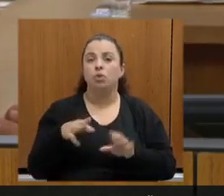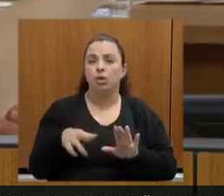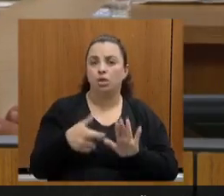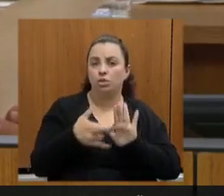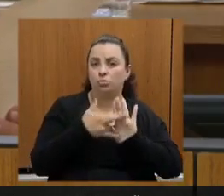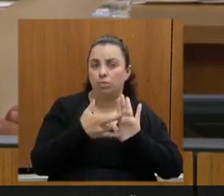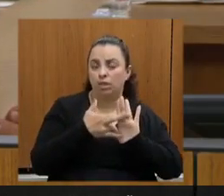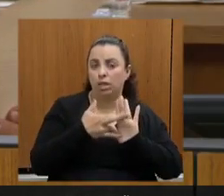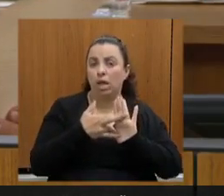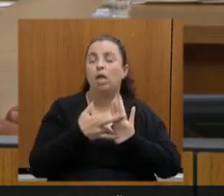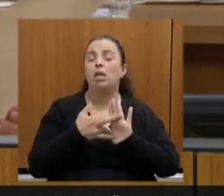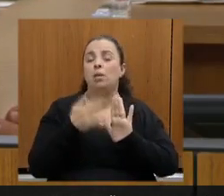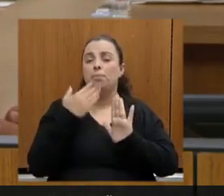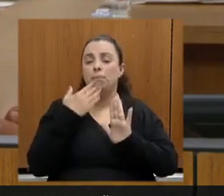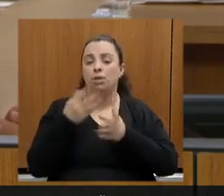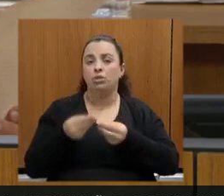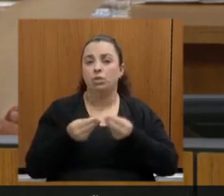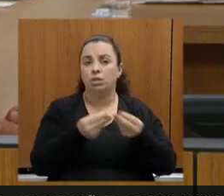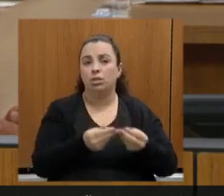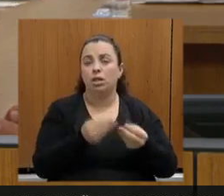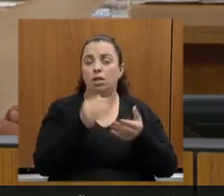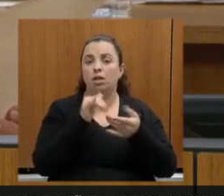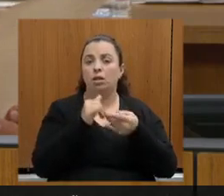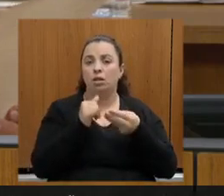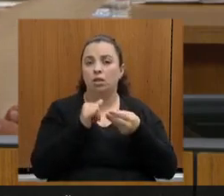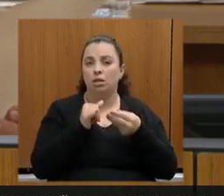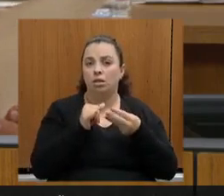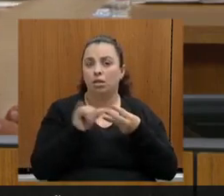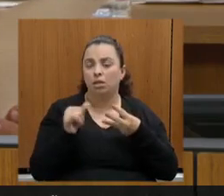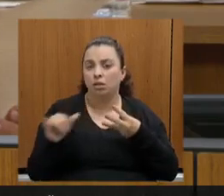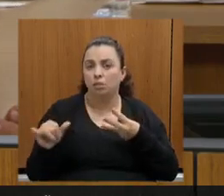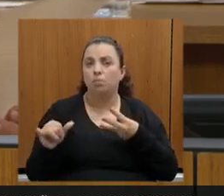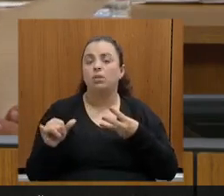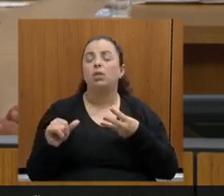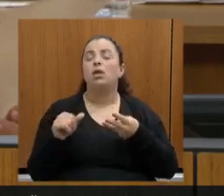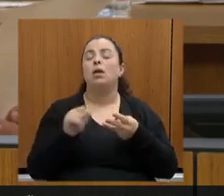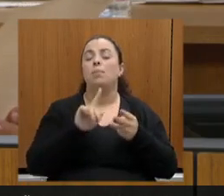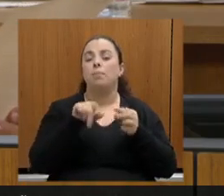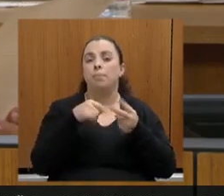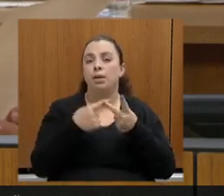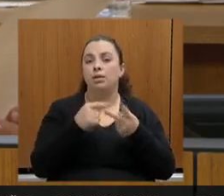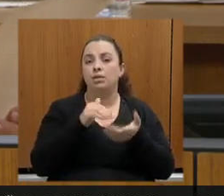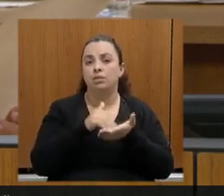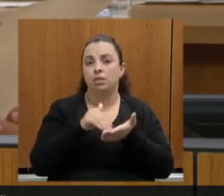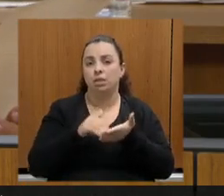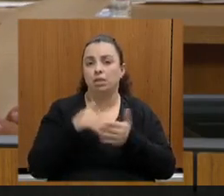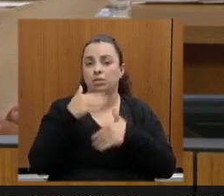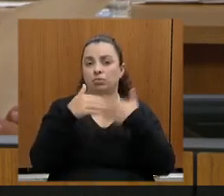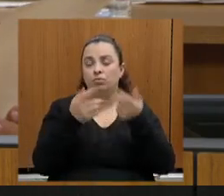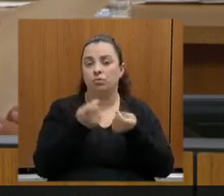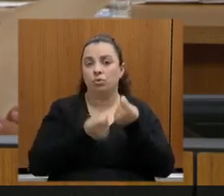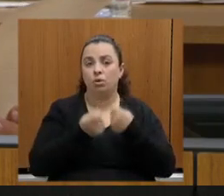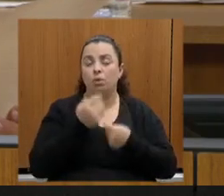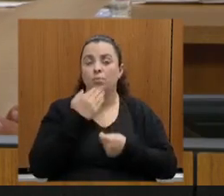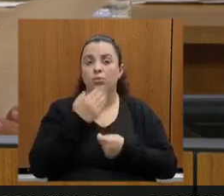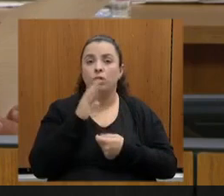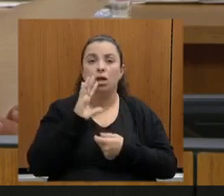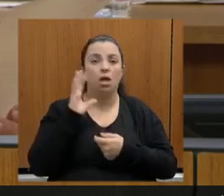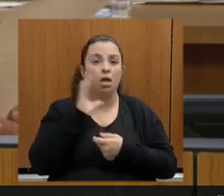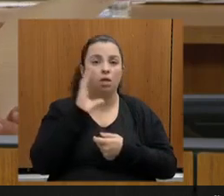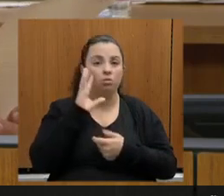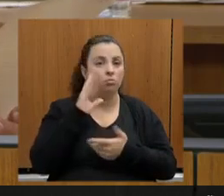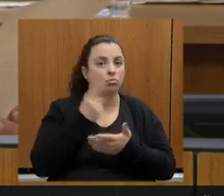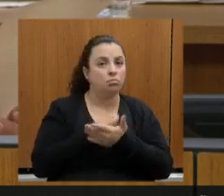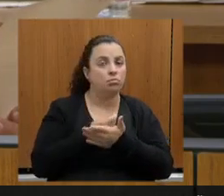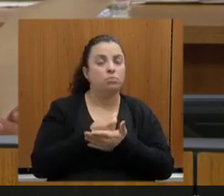companhia de energia de Minas Gerais Cemig as que até desenvolvimento econômico cede pedido providências para que seja levado a